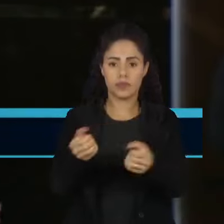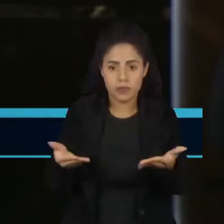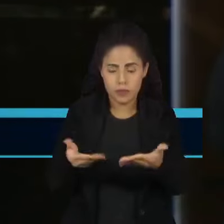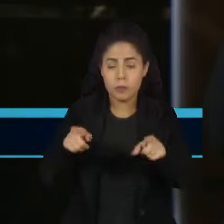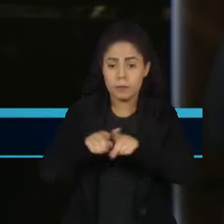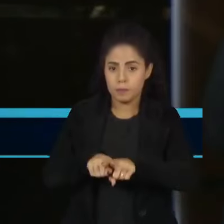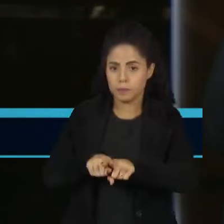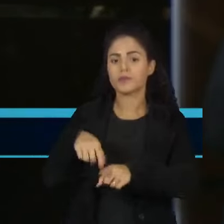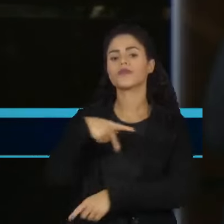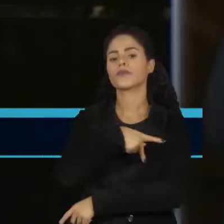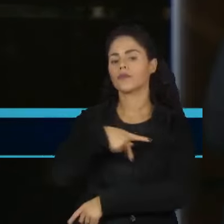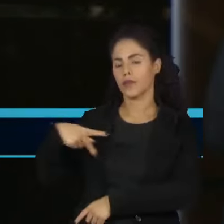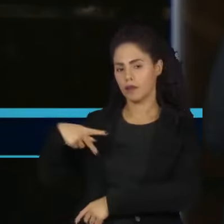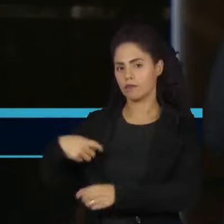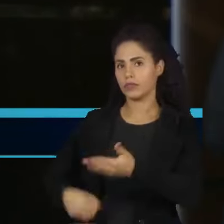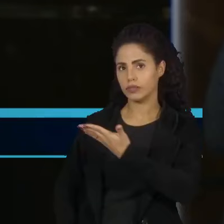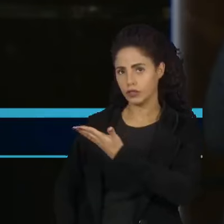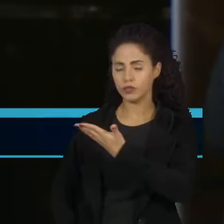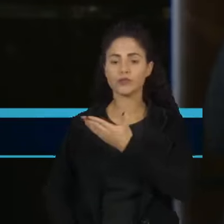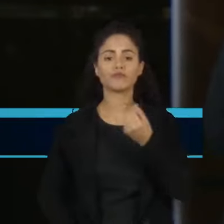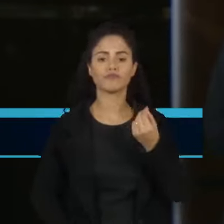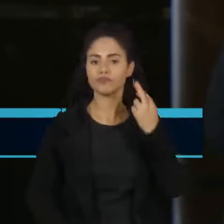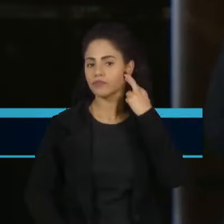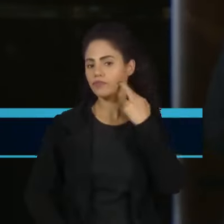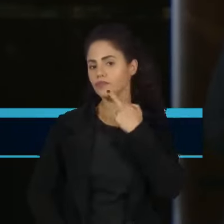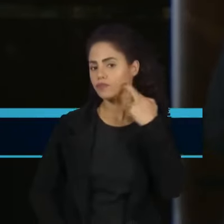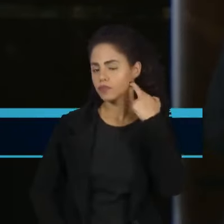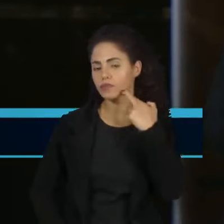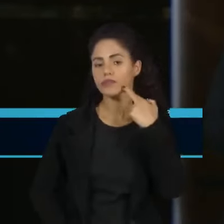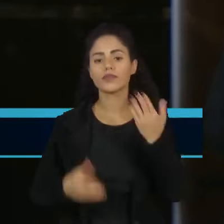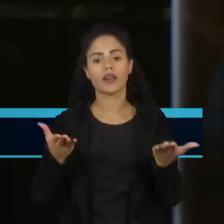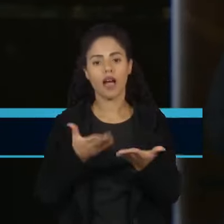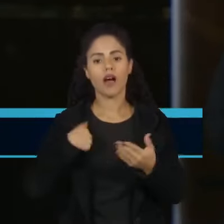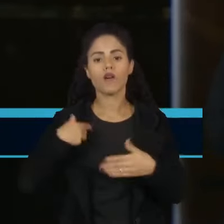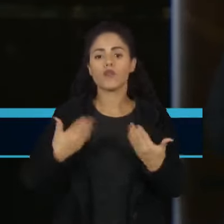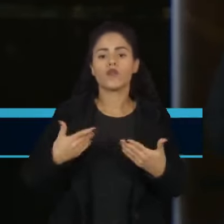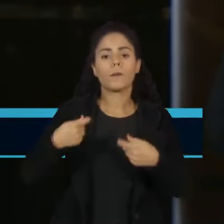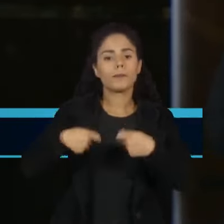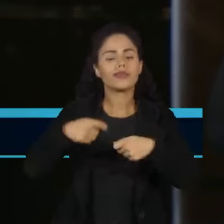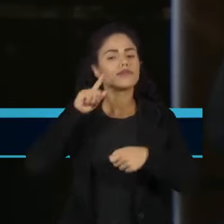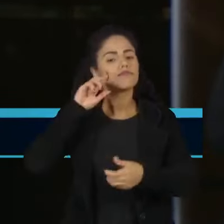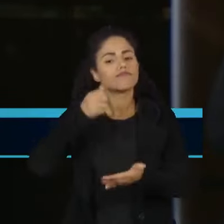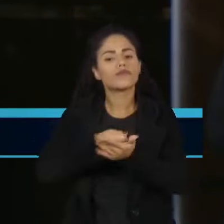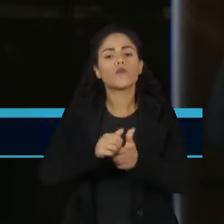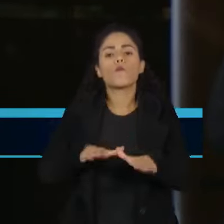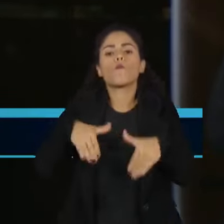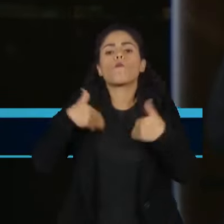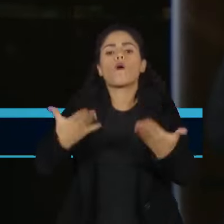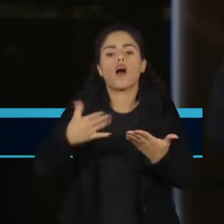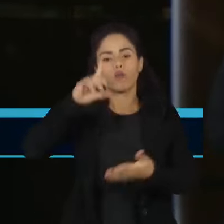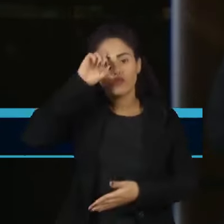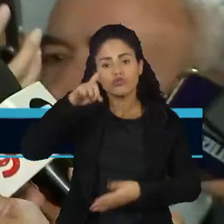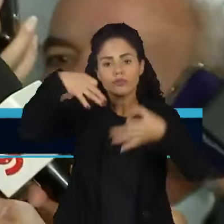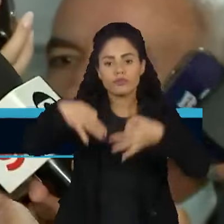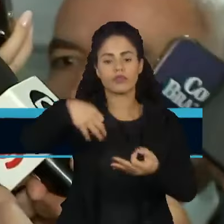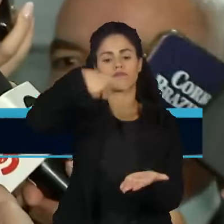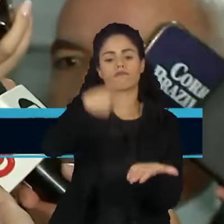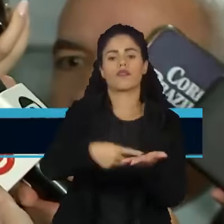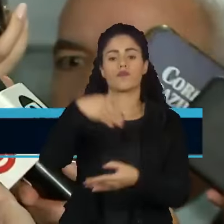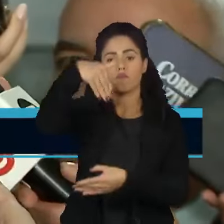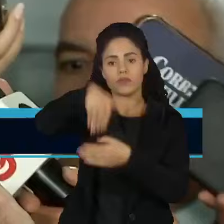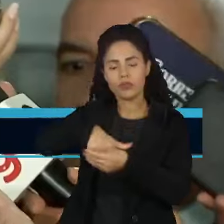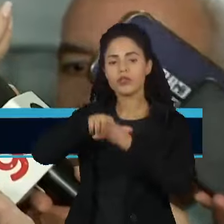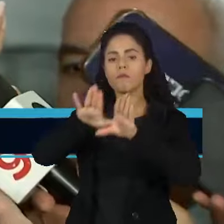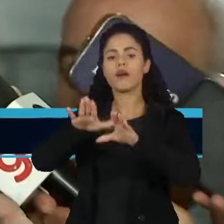O presidente do Congresso, o senador Rodrigo Pacheco, ainda precisa definir qual será a data da votação, mas